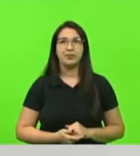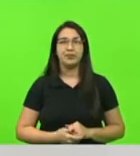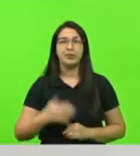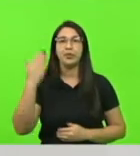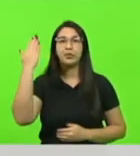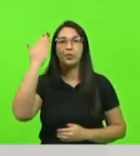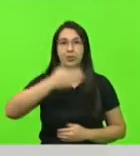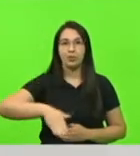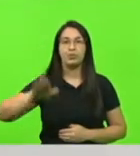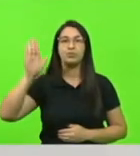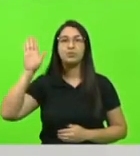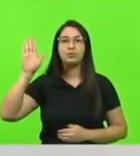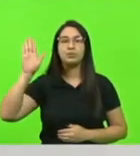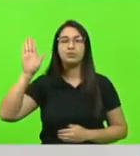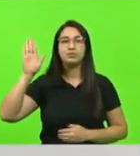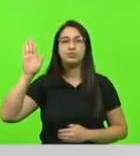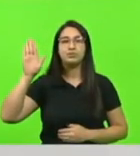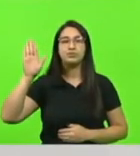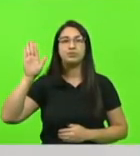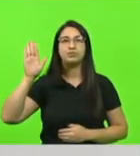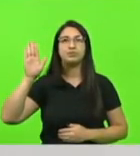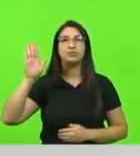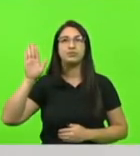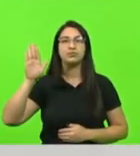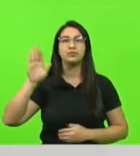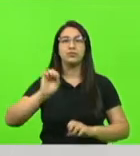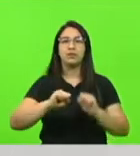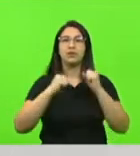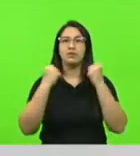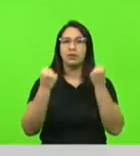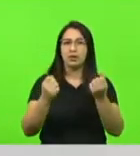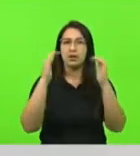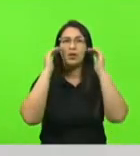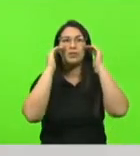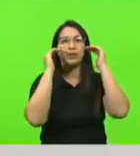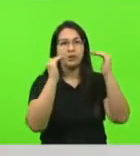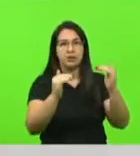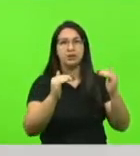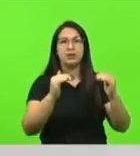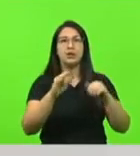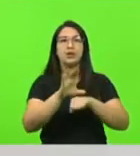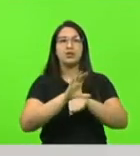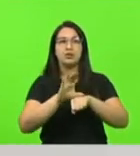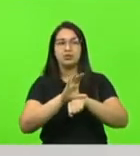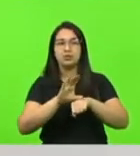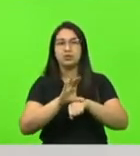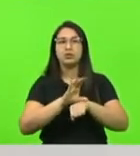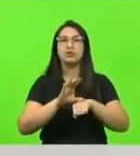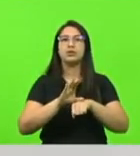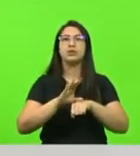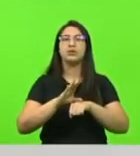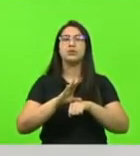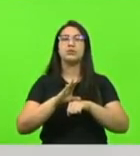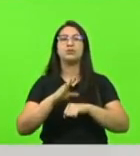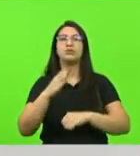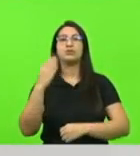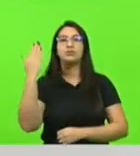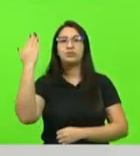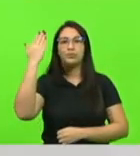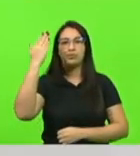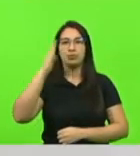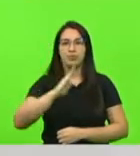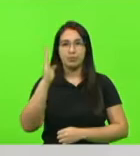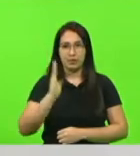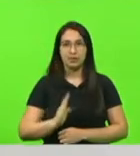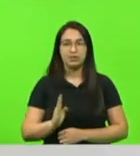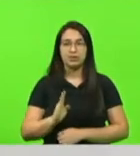Prometo manter, defender e cumprir a Constituição do Brasil e a Constituição do Estado de Santa Catarina,